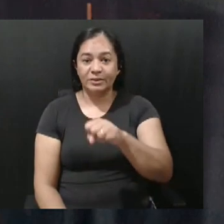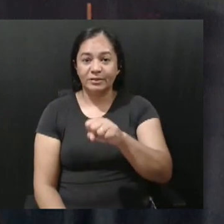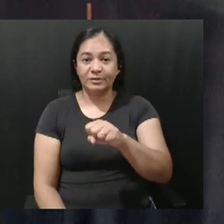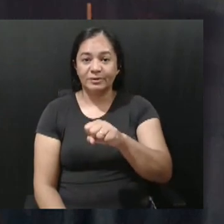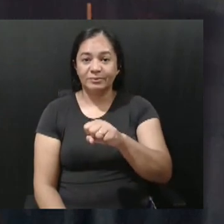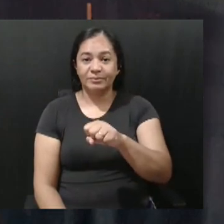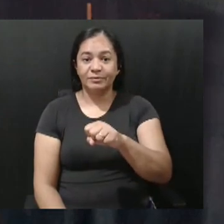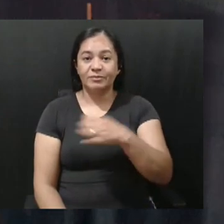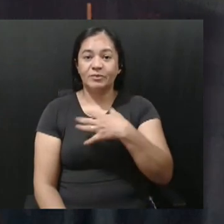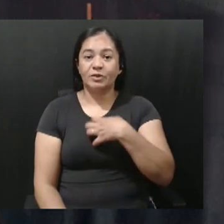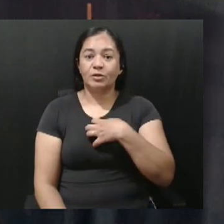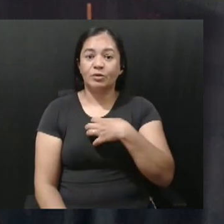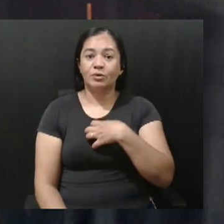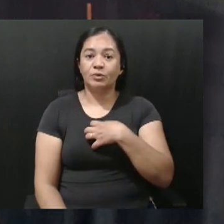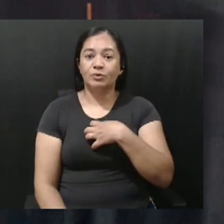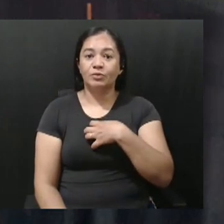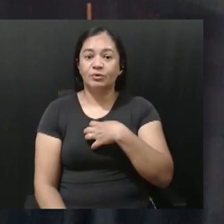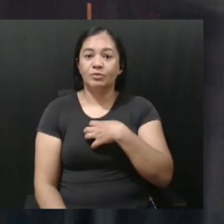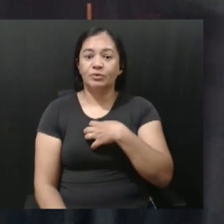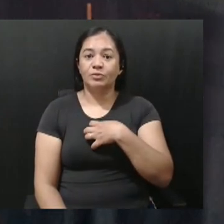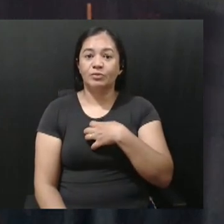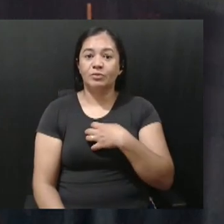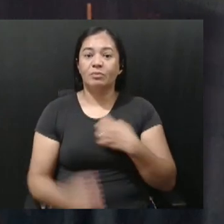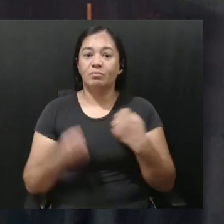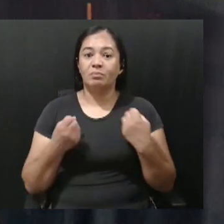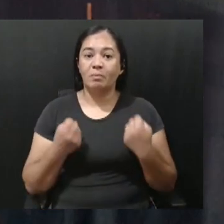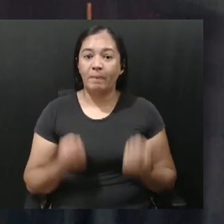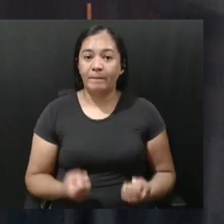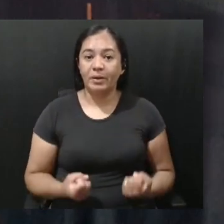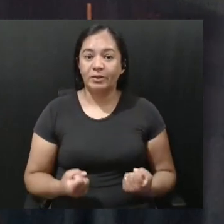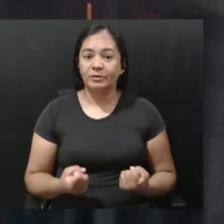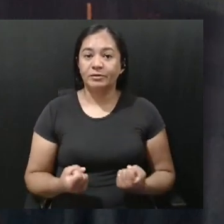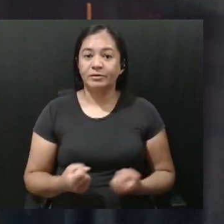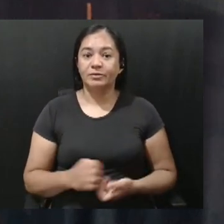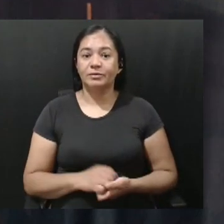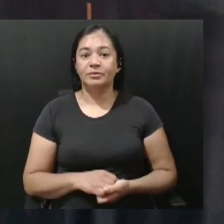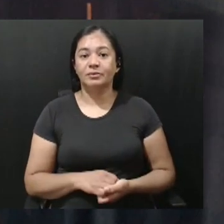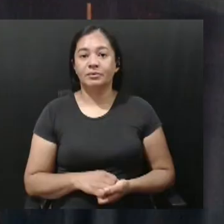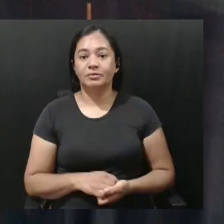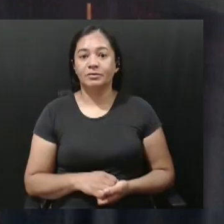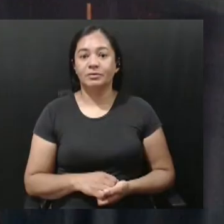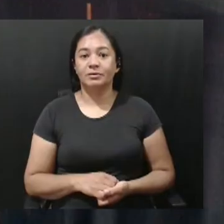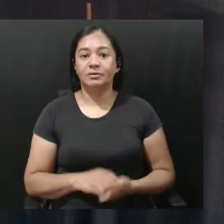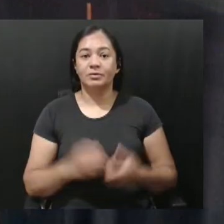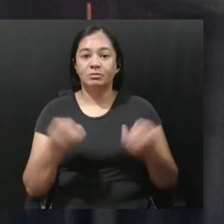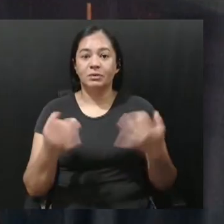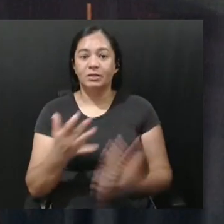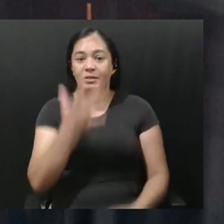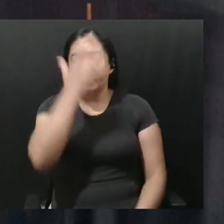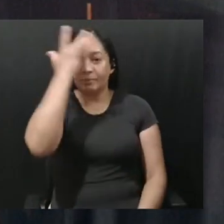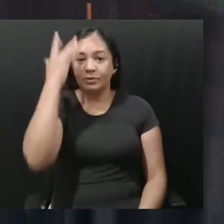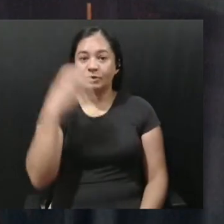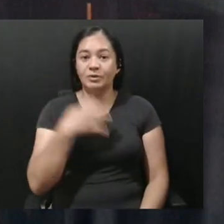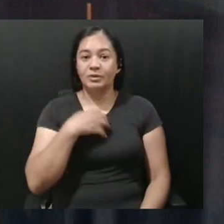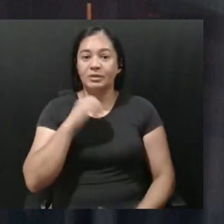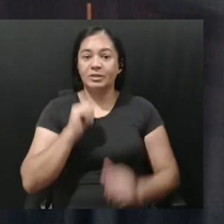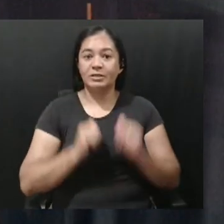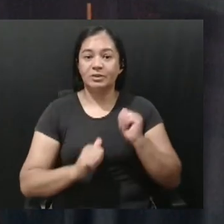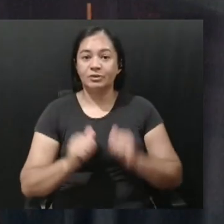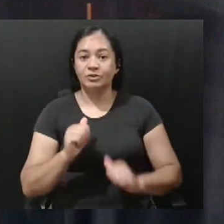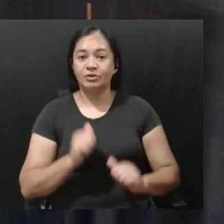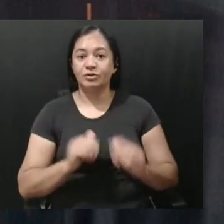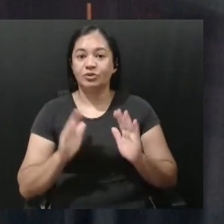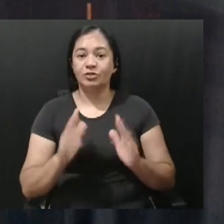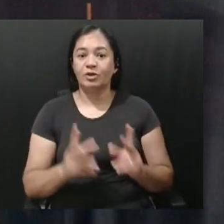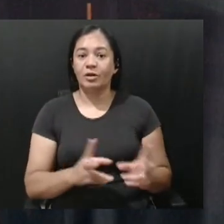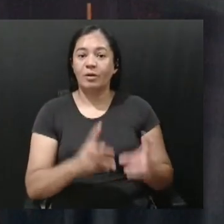tirar um pouco do peso desse momento, né, falando das pessoas que sentem essa ansiedade, que veem isso como uma